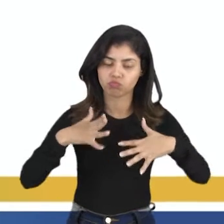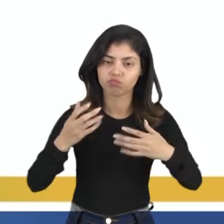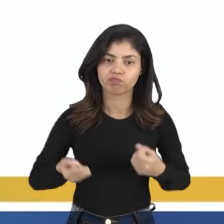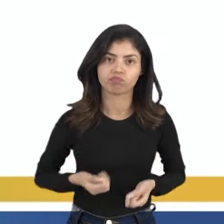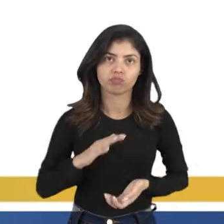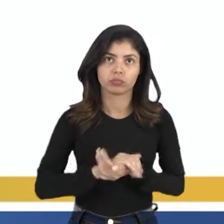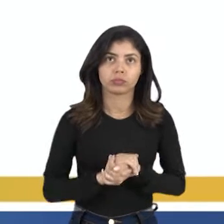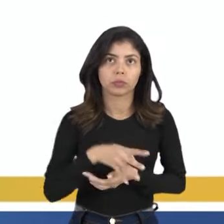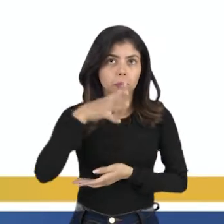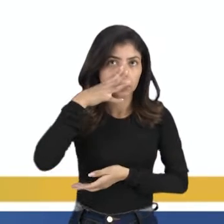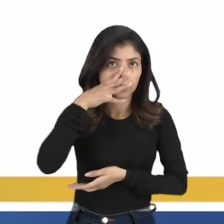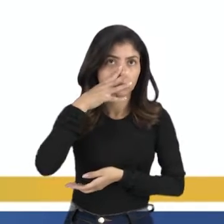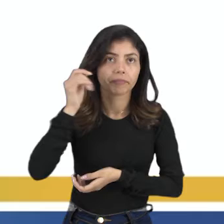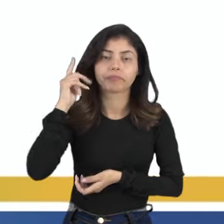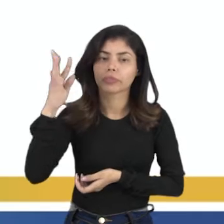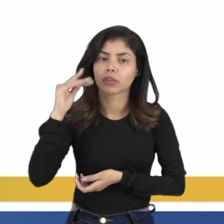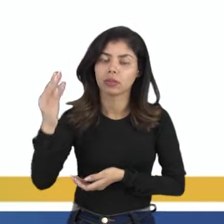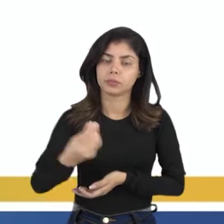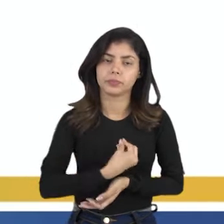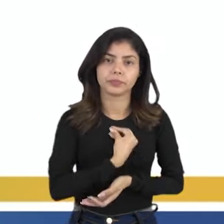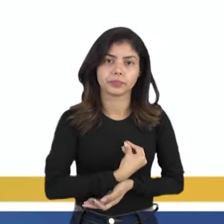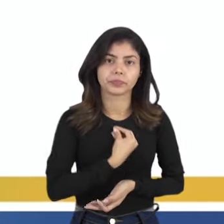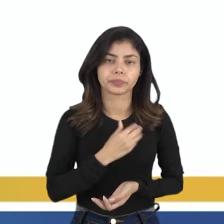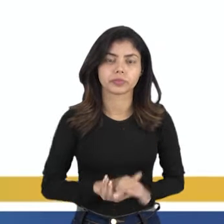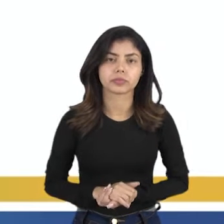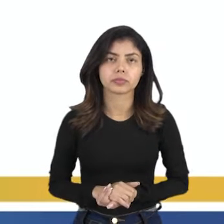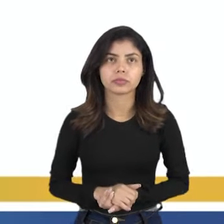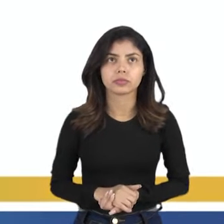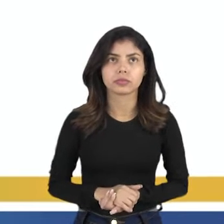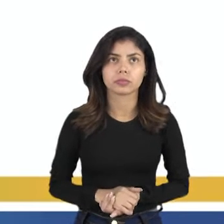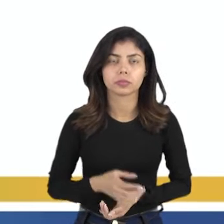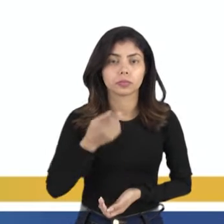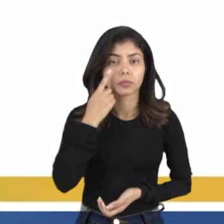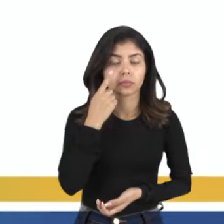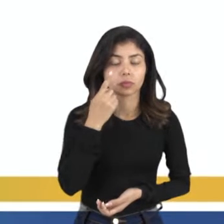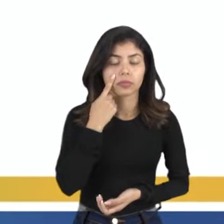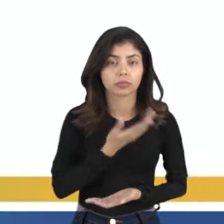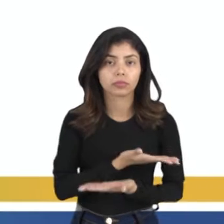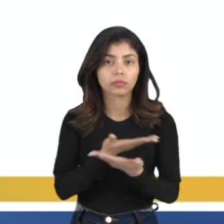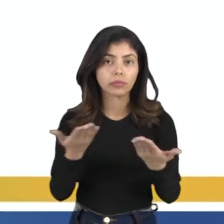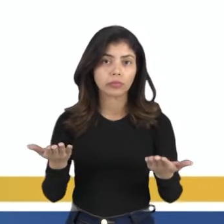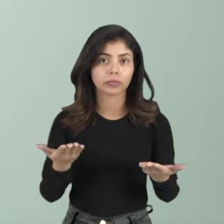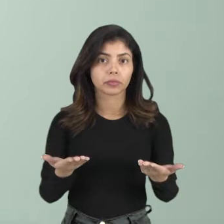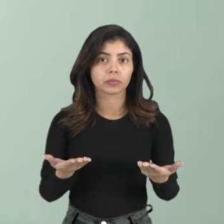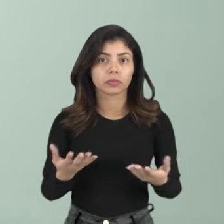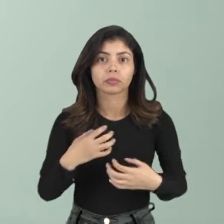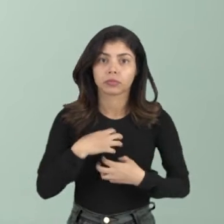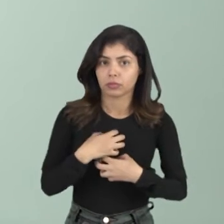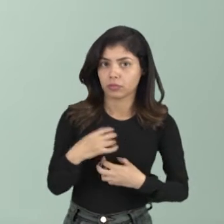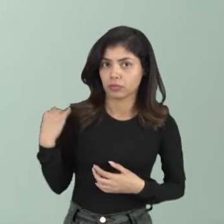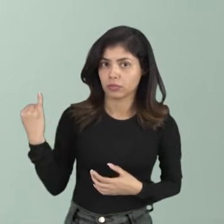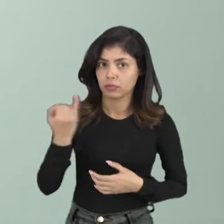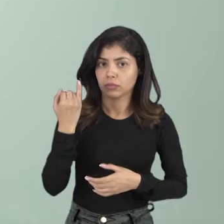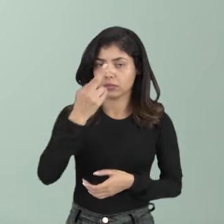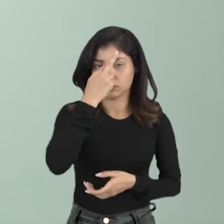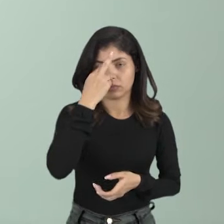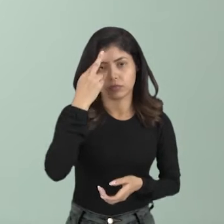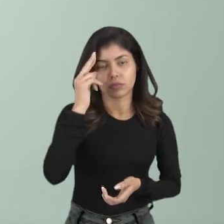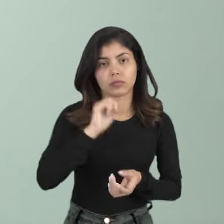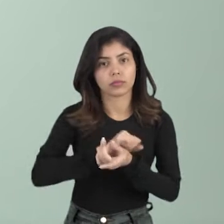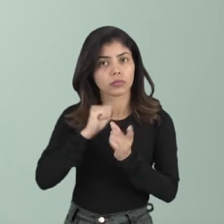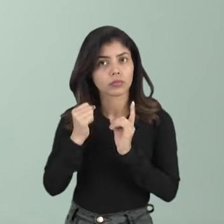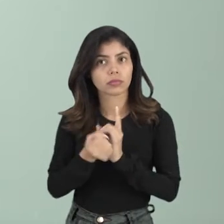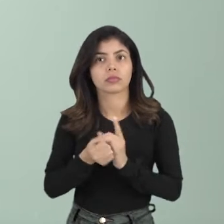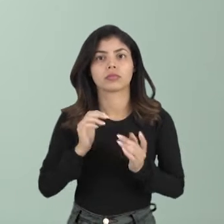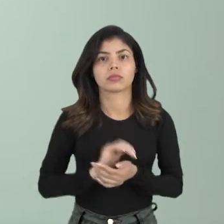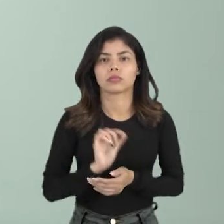de apreciar e refletir sobre a vida. Então, observem que nós estamos num momento muito importante da história da